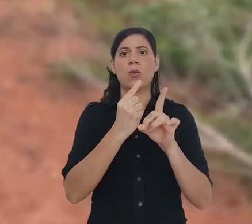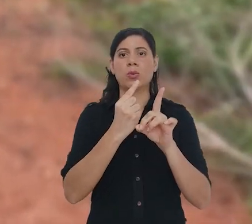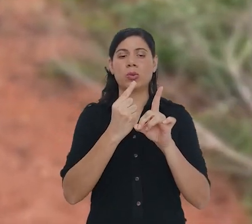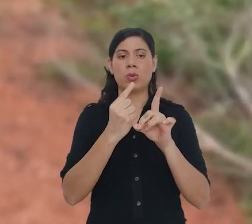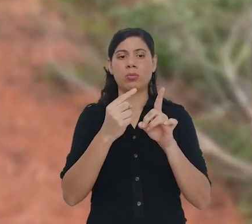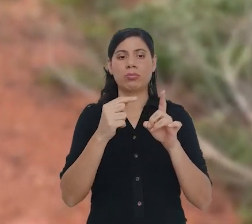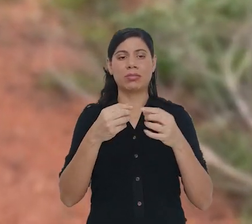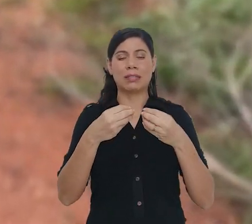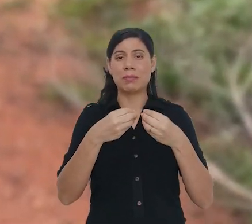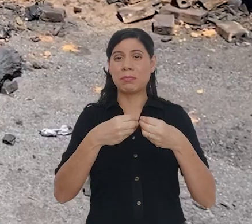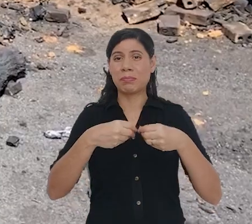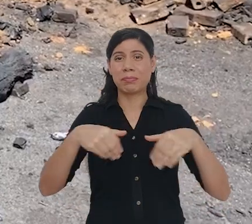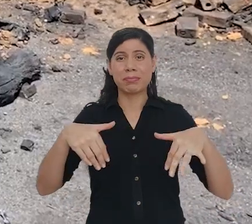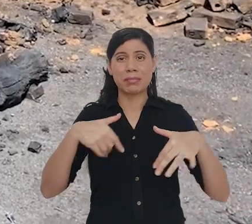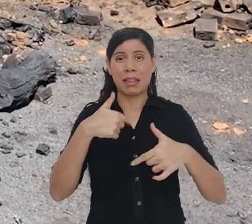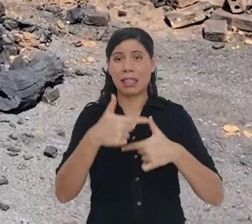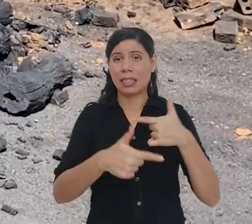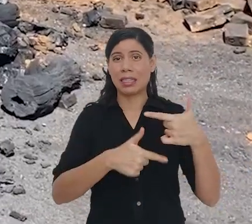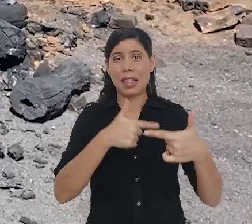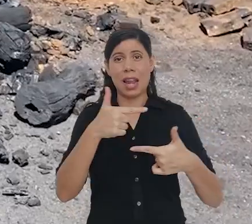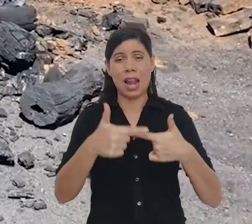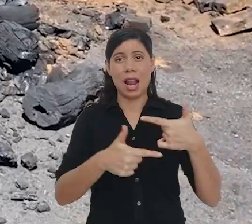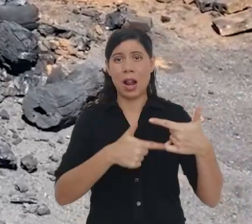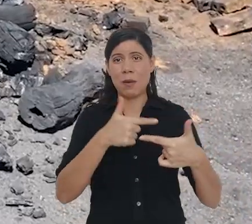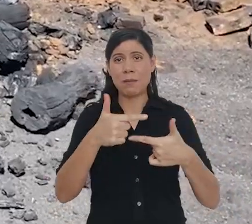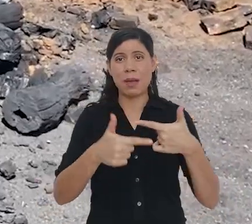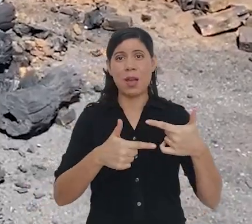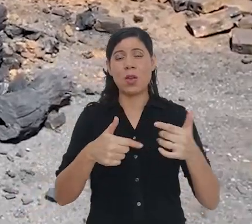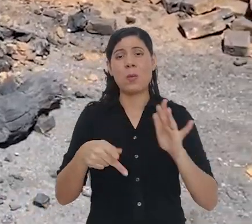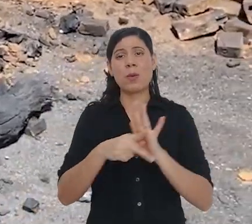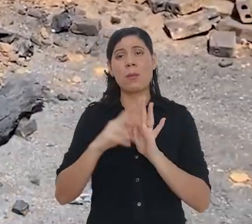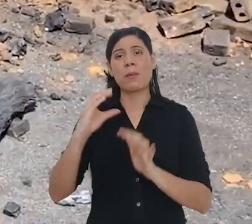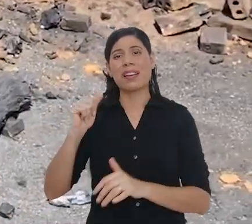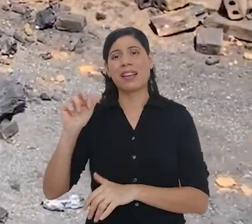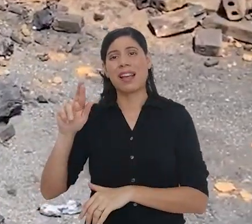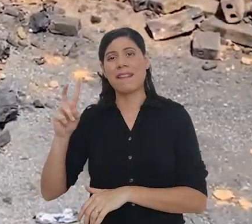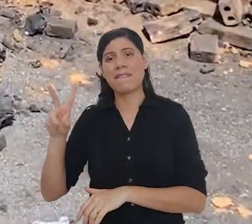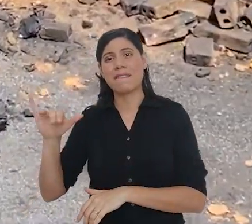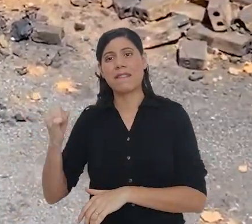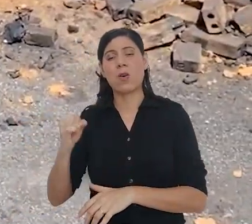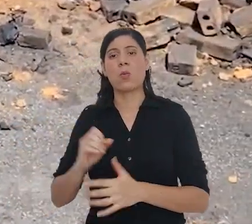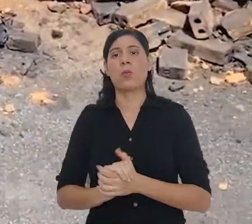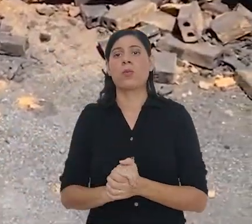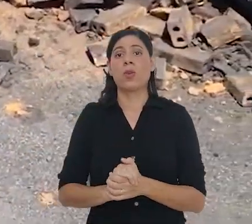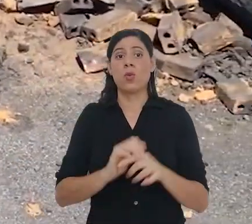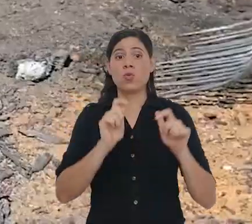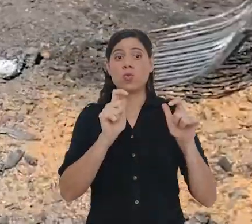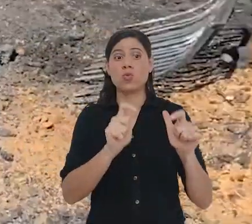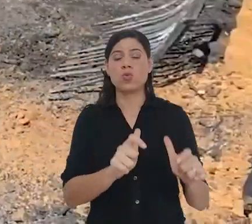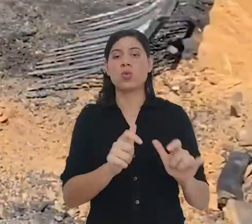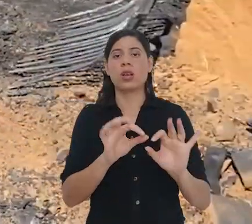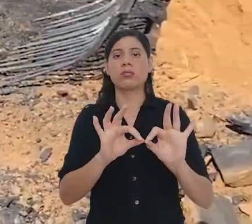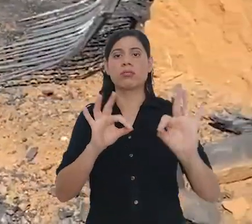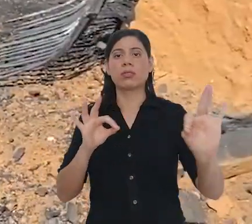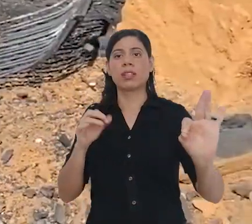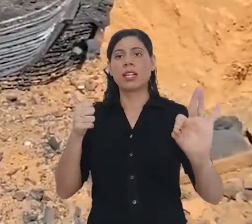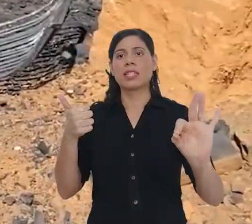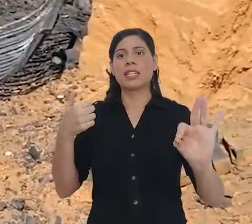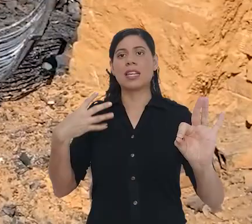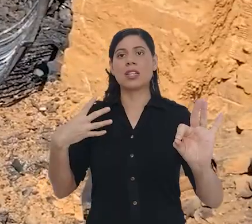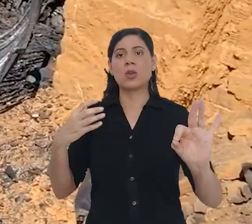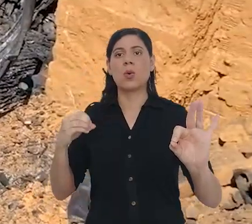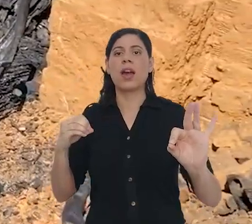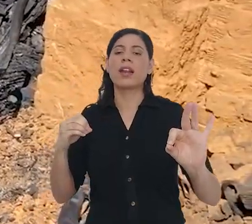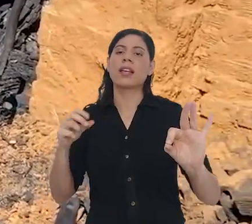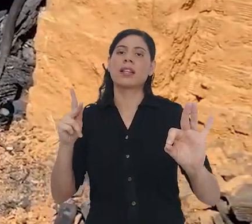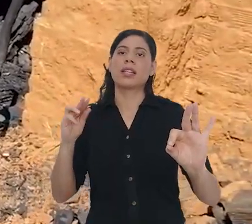situação precária de trabalho em uma carvoaria situada em São João do Paraíso, município localizado a 140 quilômetros